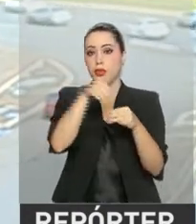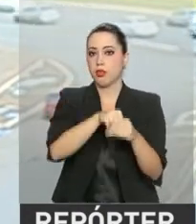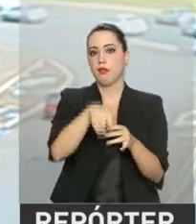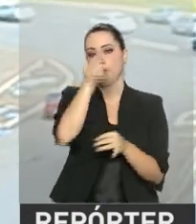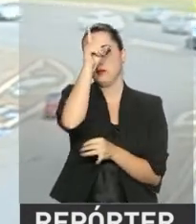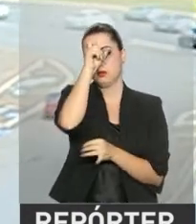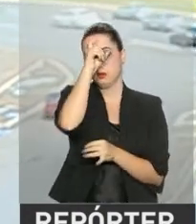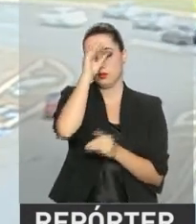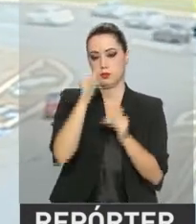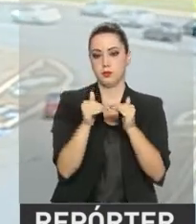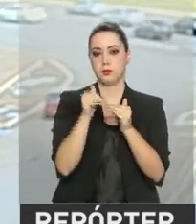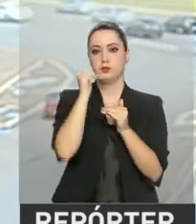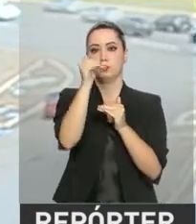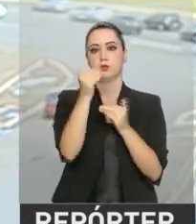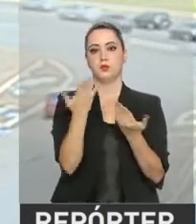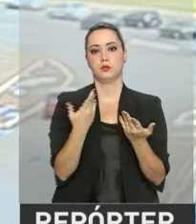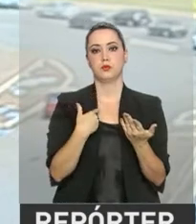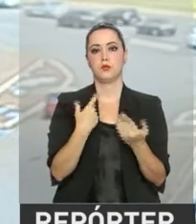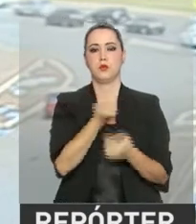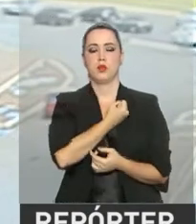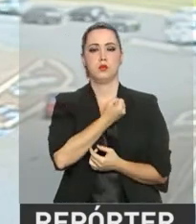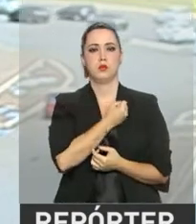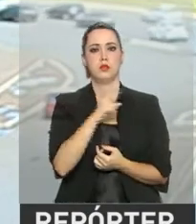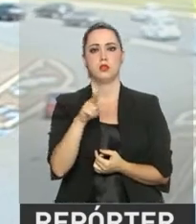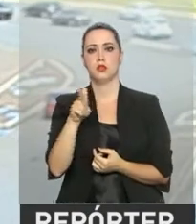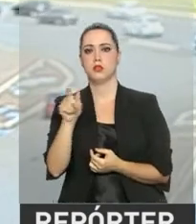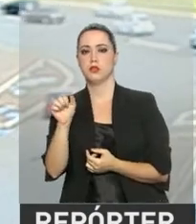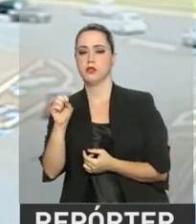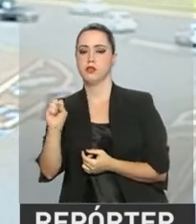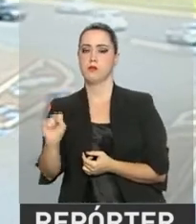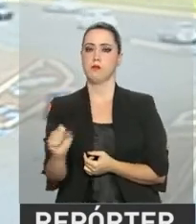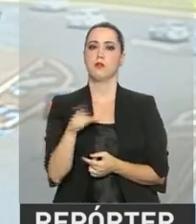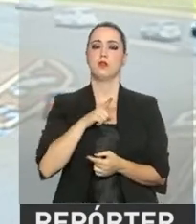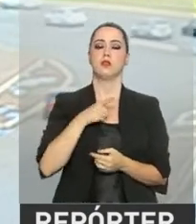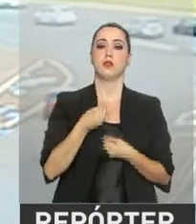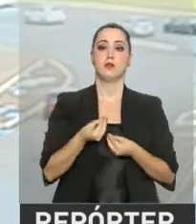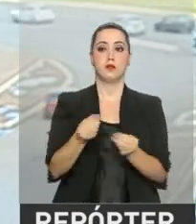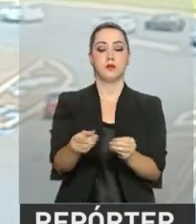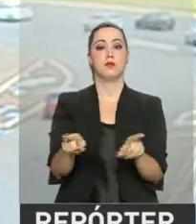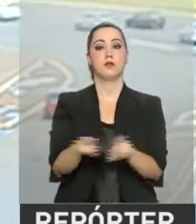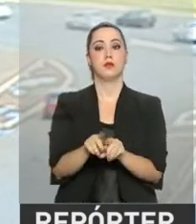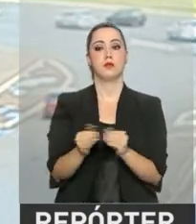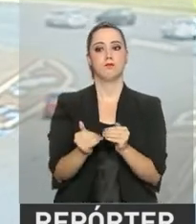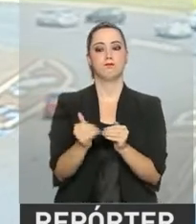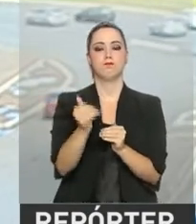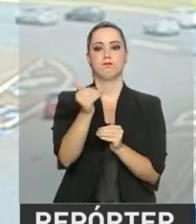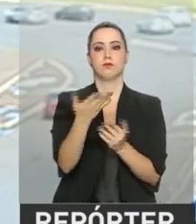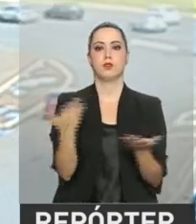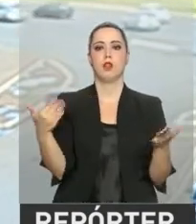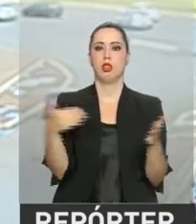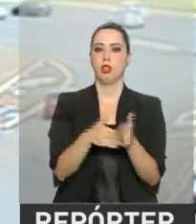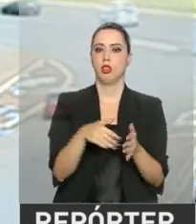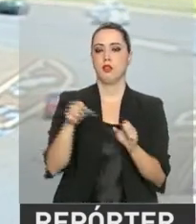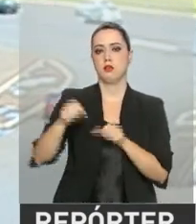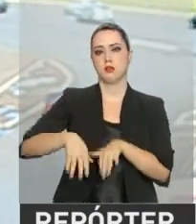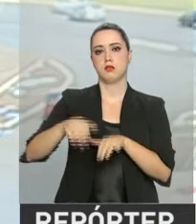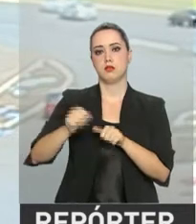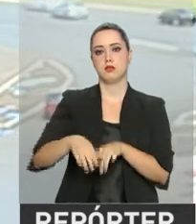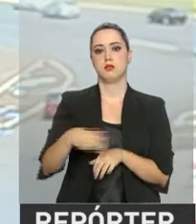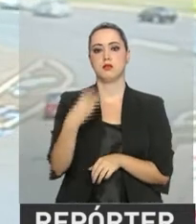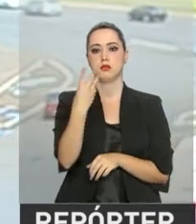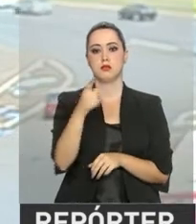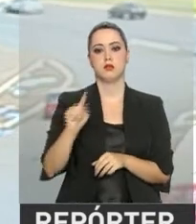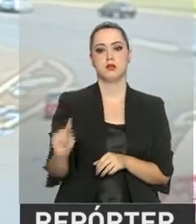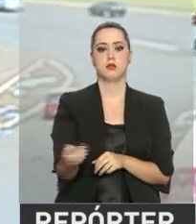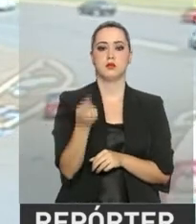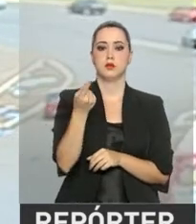12 meses a quantidade de vagas disponibilizadas também por concurso público aumentou até setembro desse ano foram mais de três